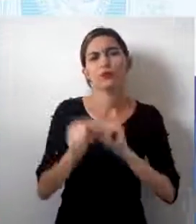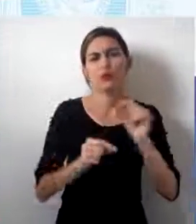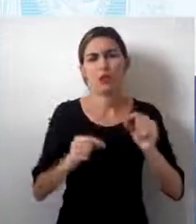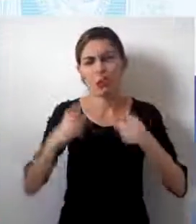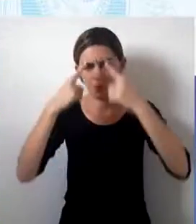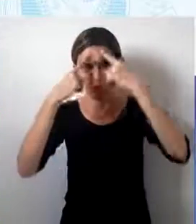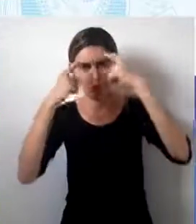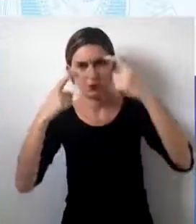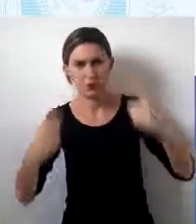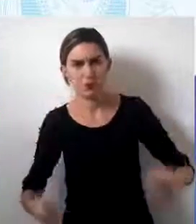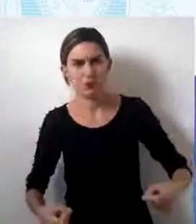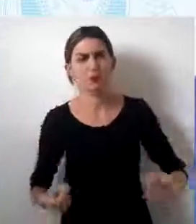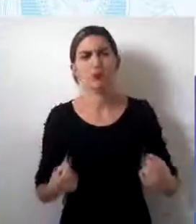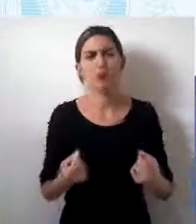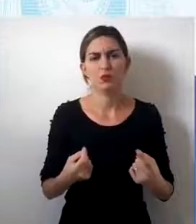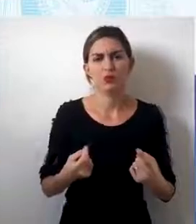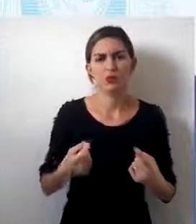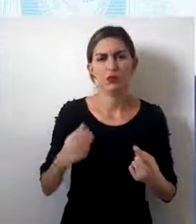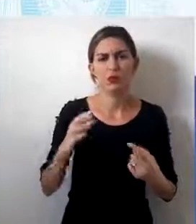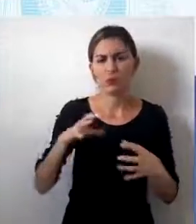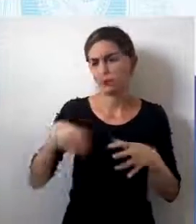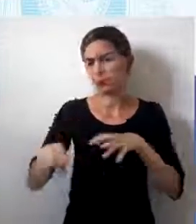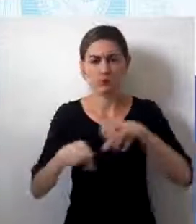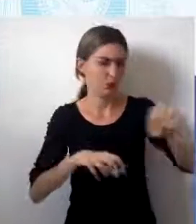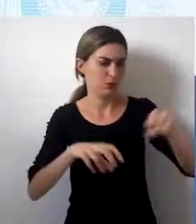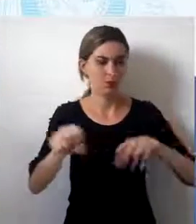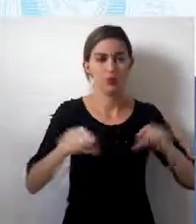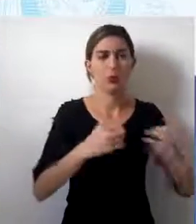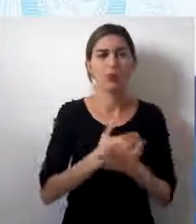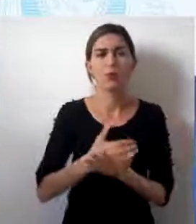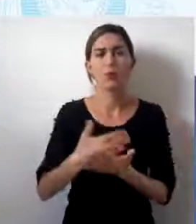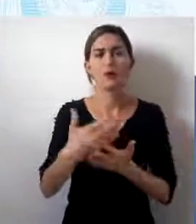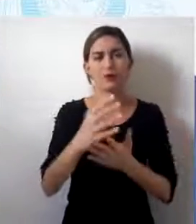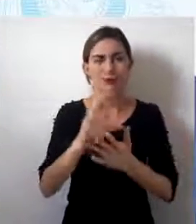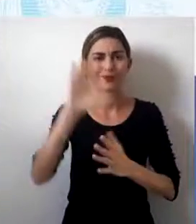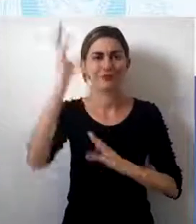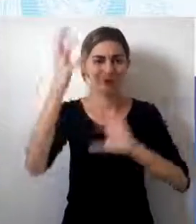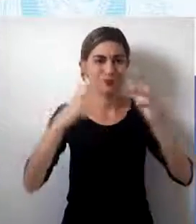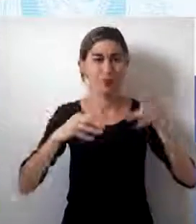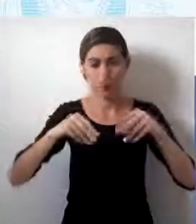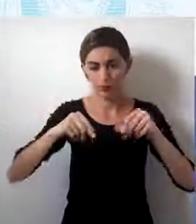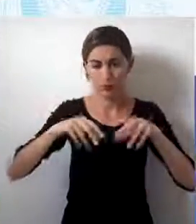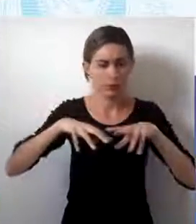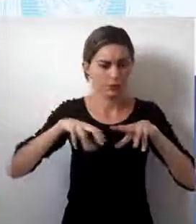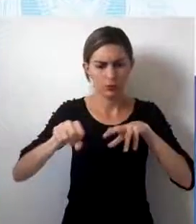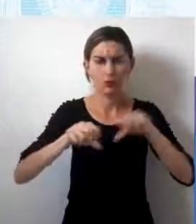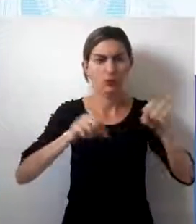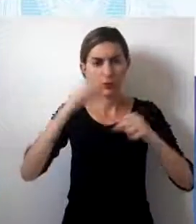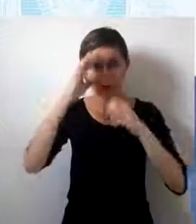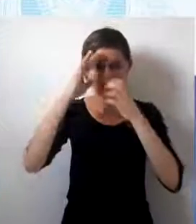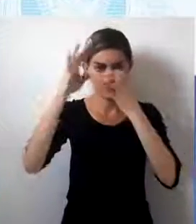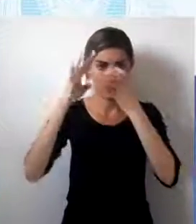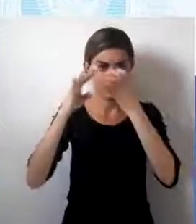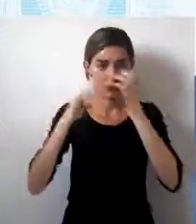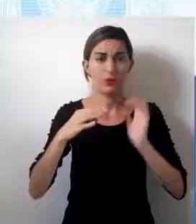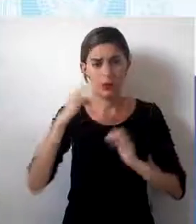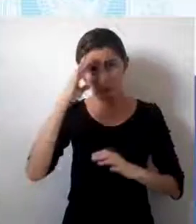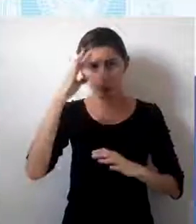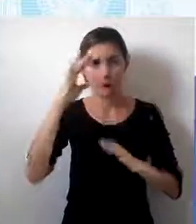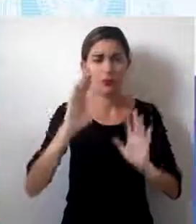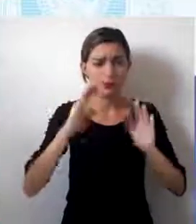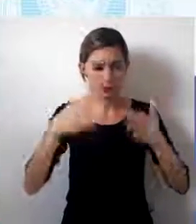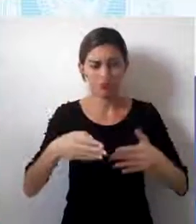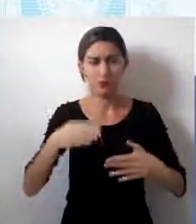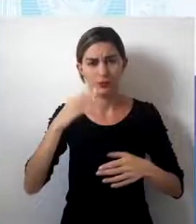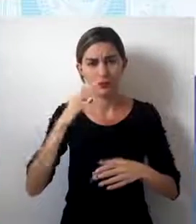a agressividade da colonização ela começou a acontecer. O território, que era o principal elemento,